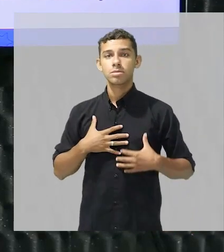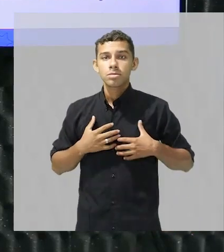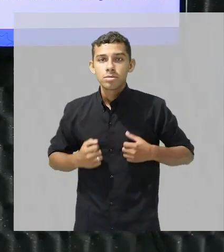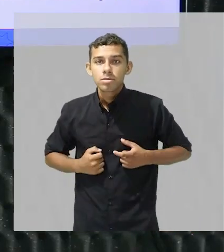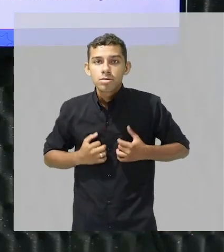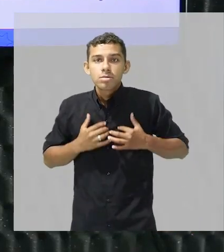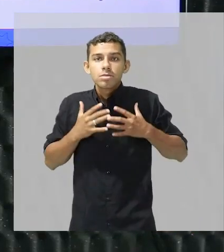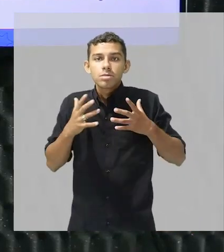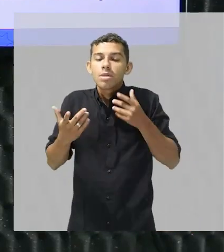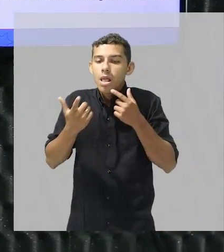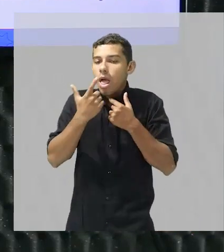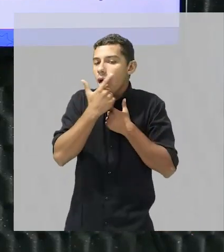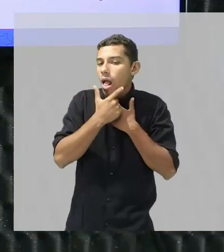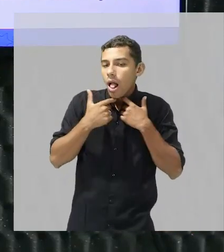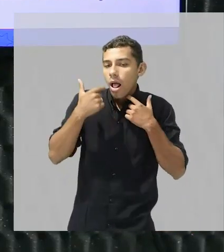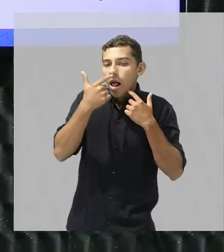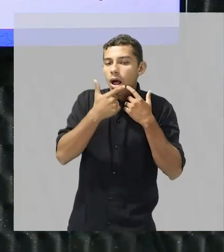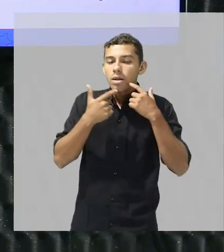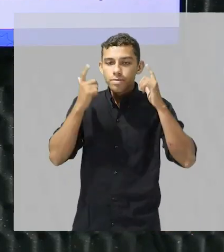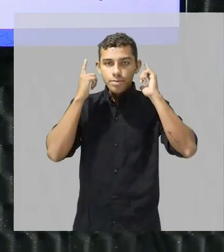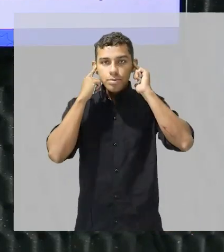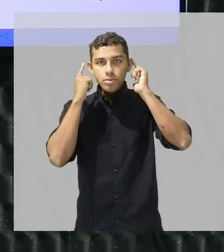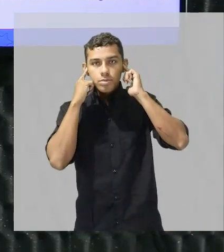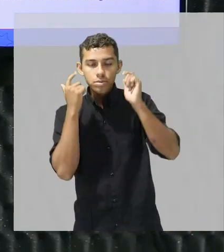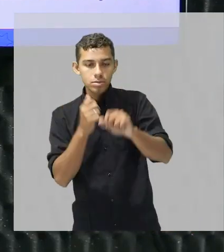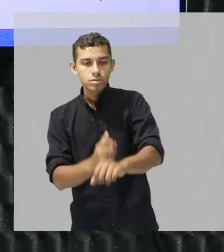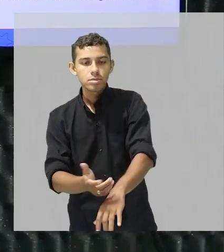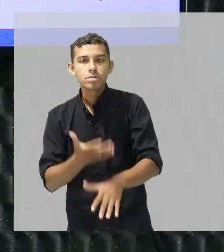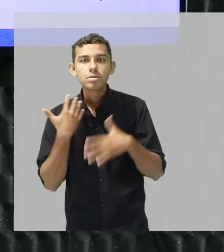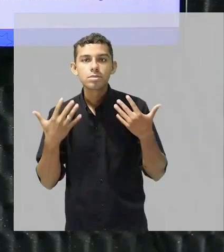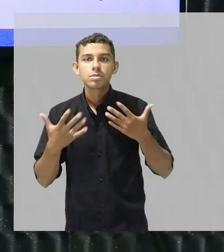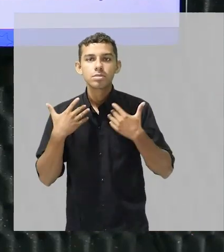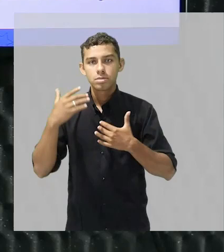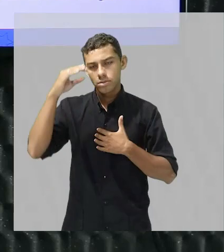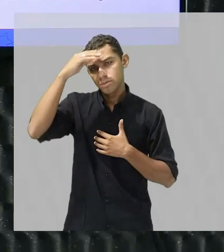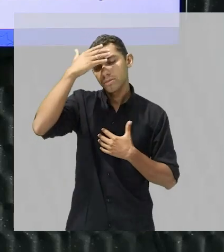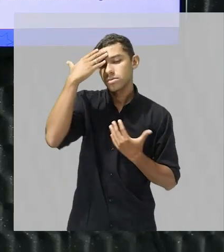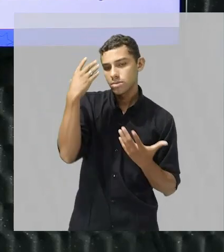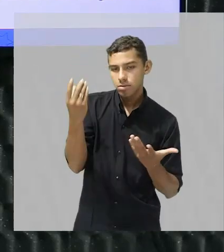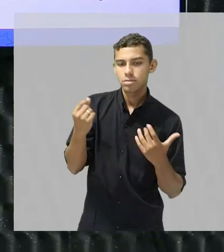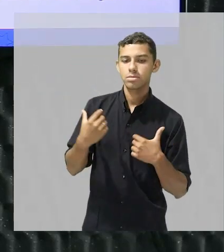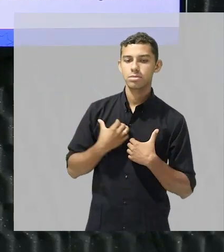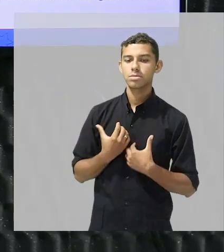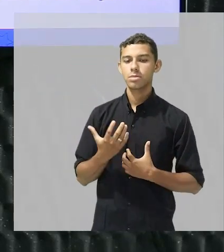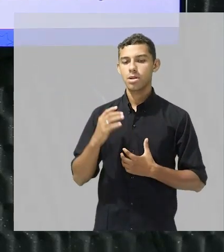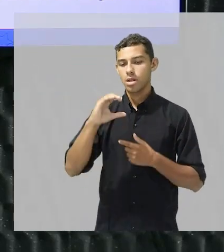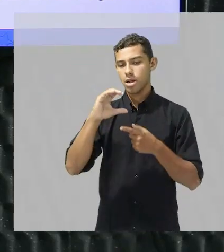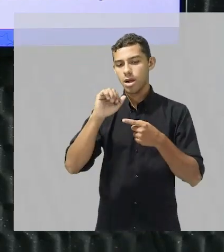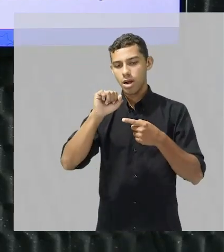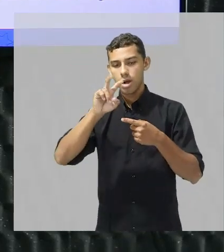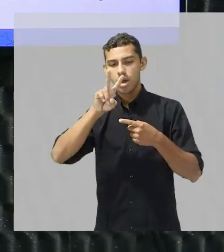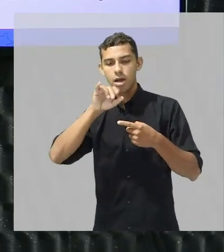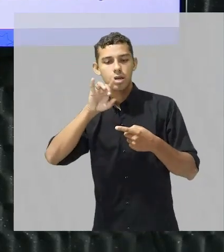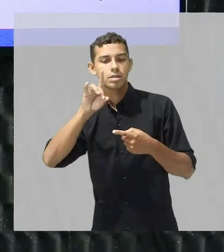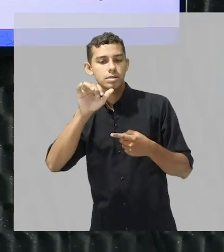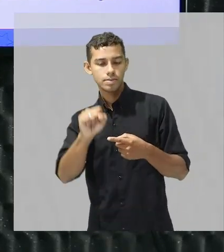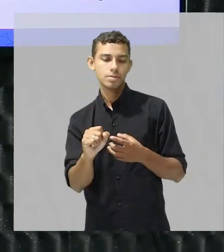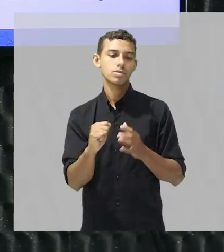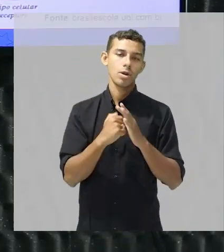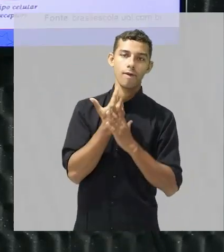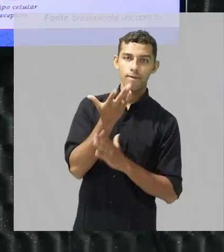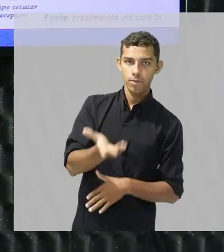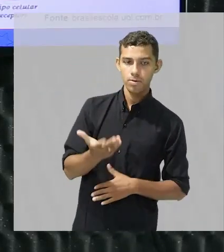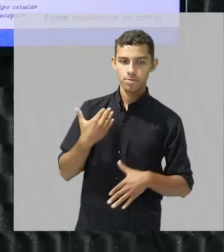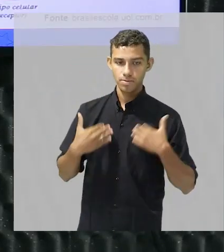da glândula exócrina vai ser liberado, tá? Que no caso vai ser liberado numa cavidade interna do corpo ou fora do